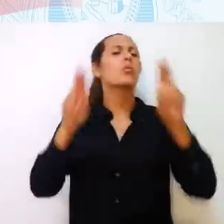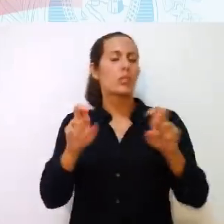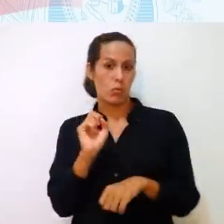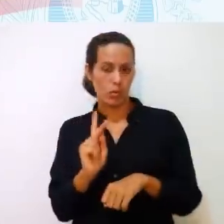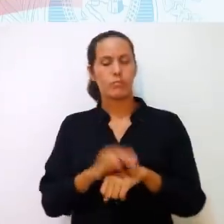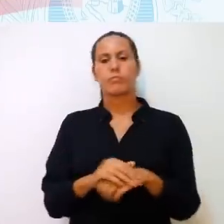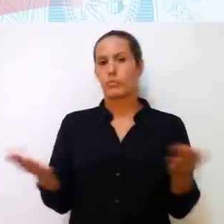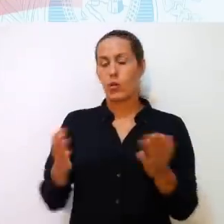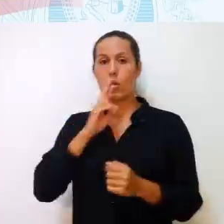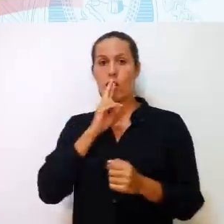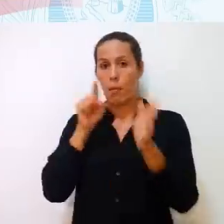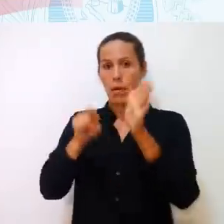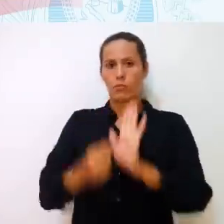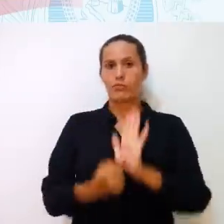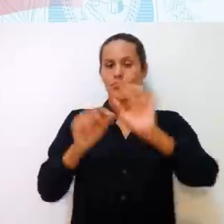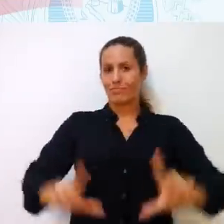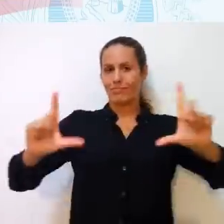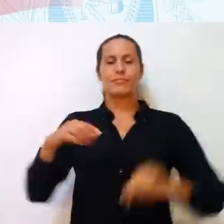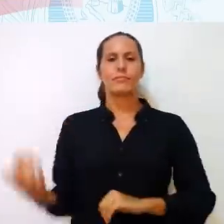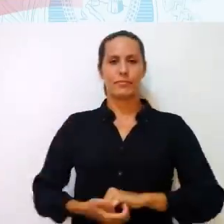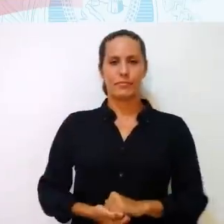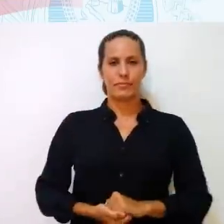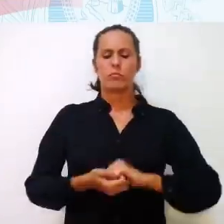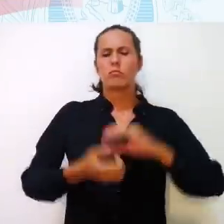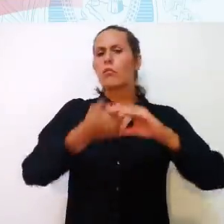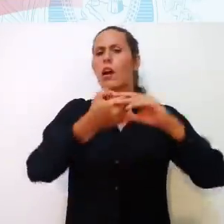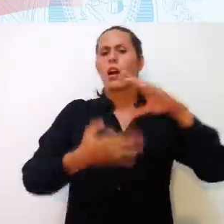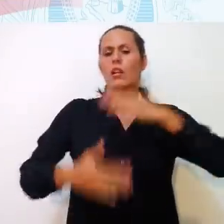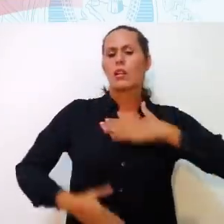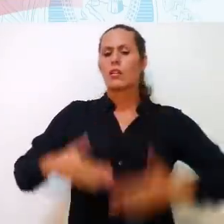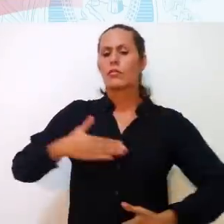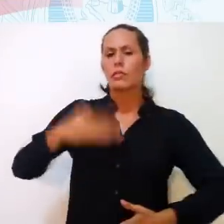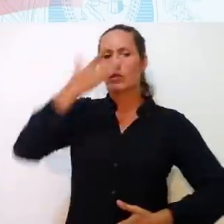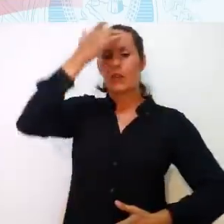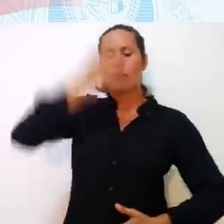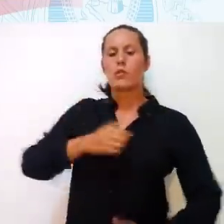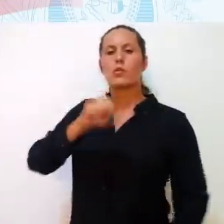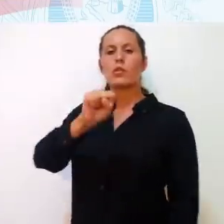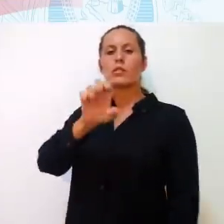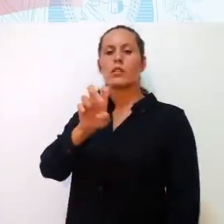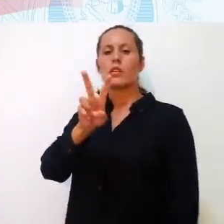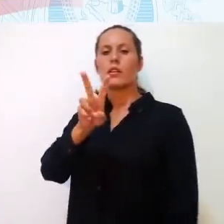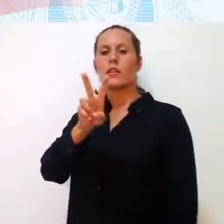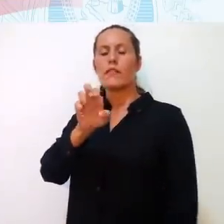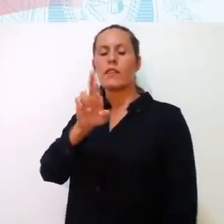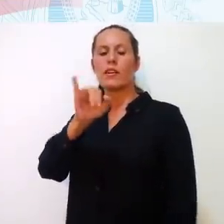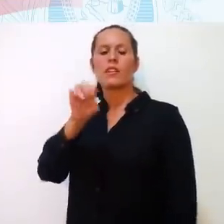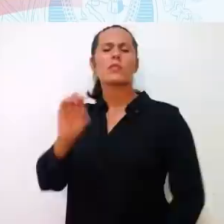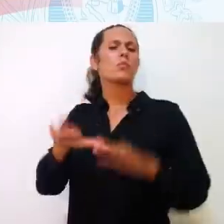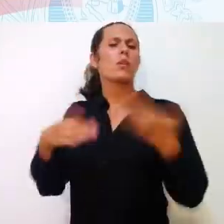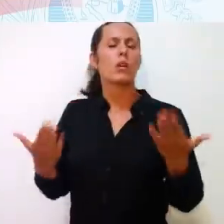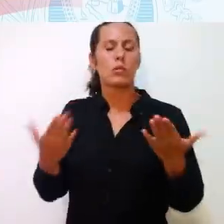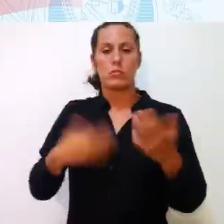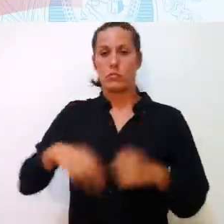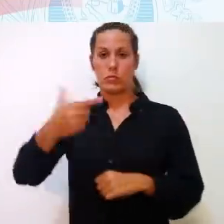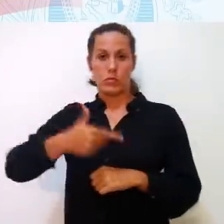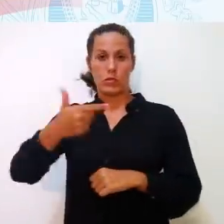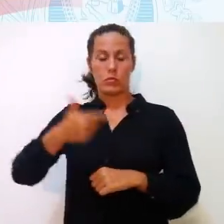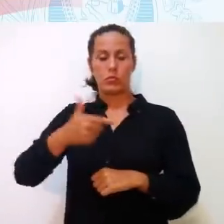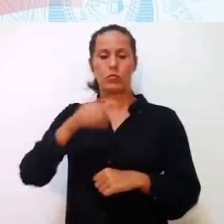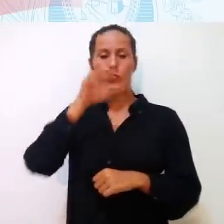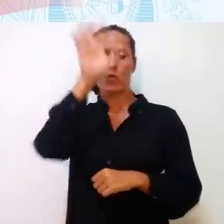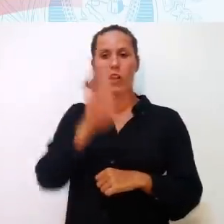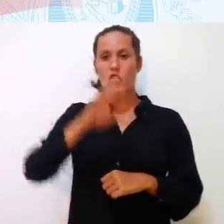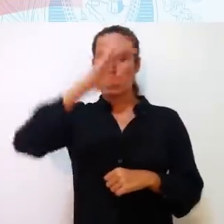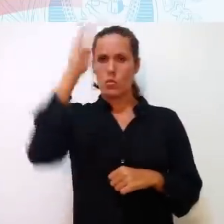é o tema. As questões vão aparecer agora para você. Quais são as características físicas de todos os severinos?